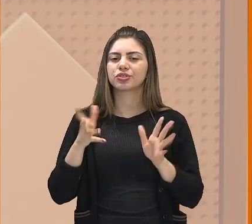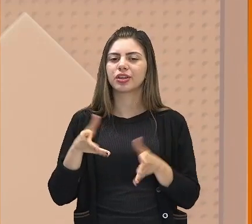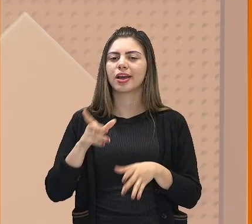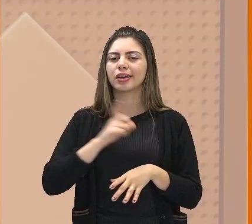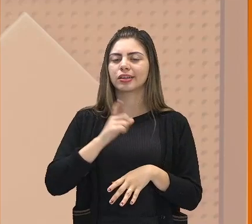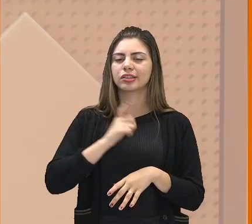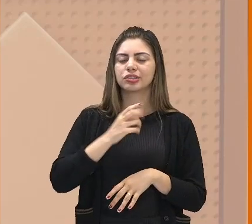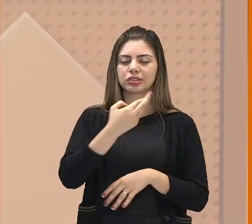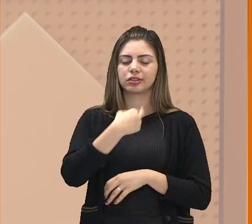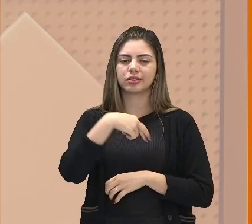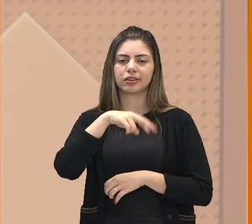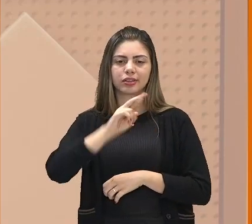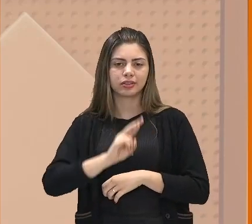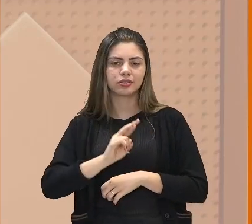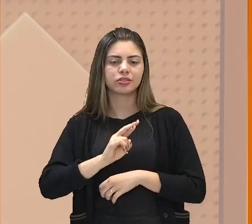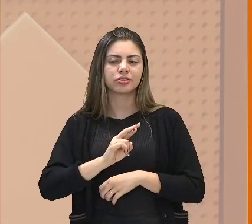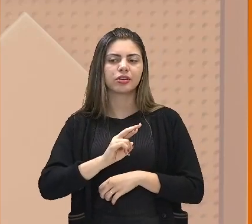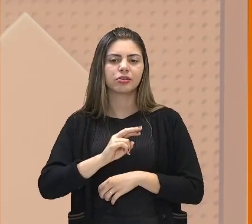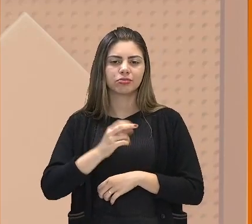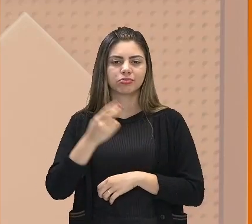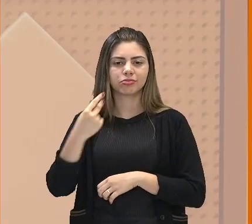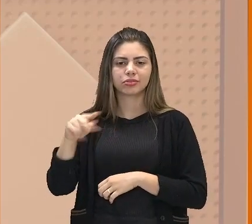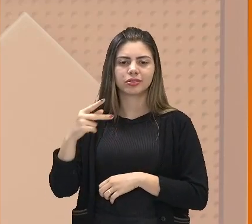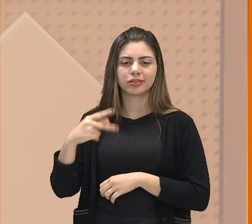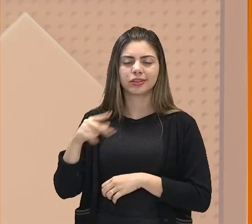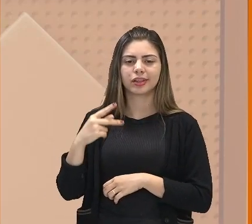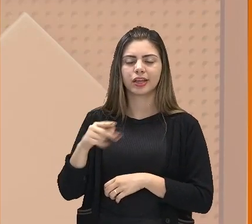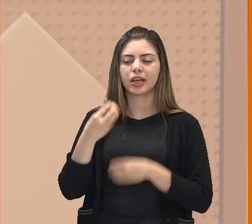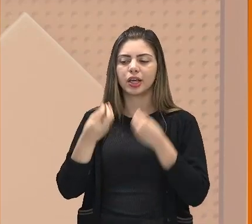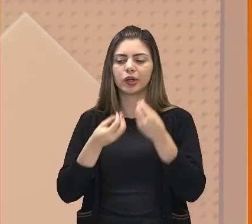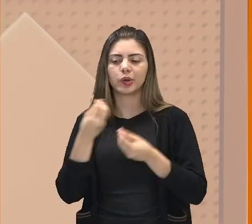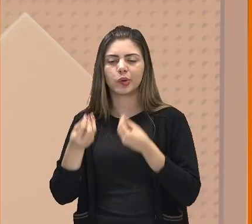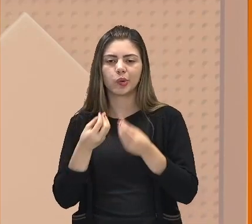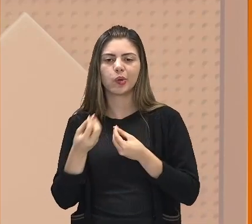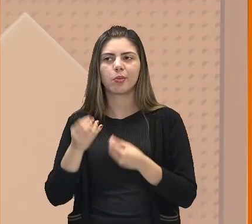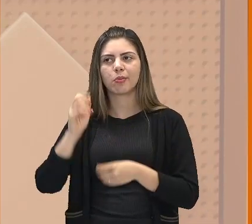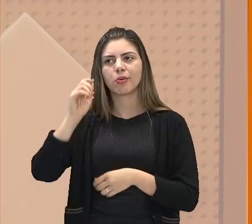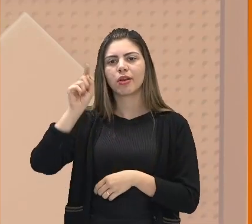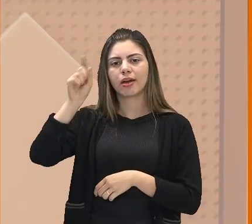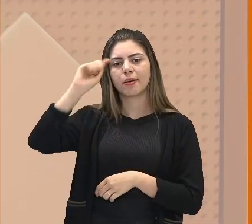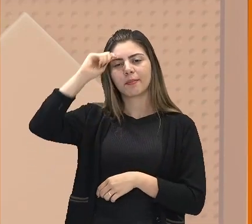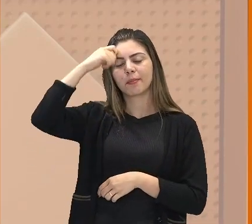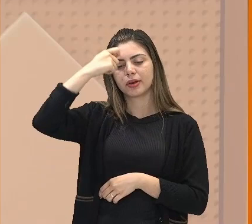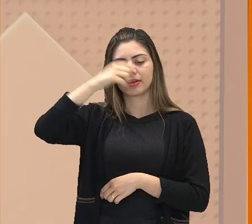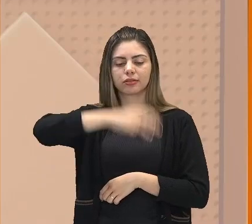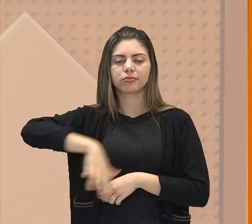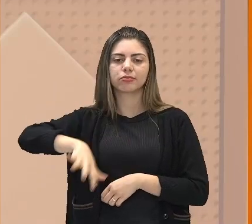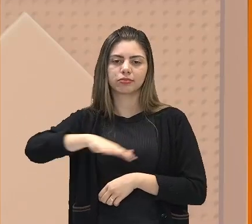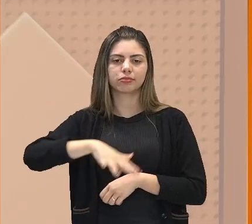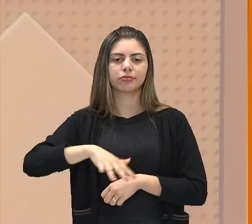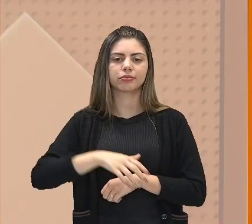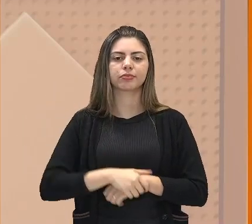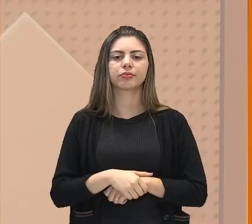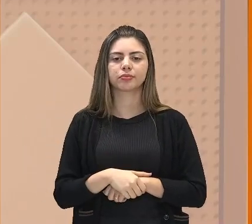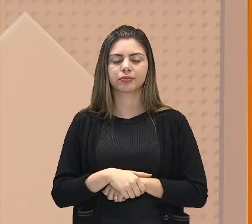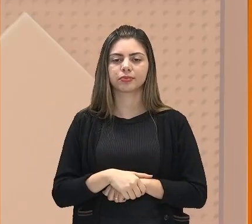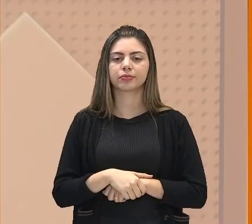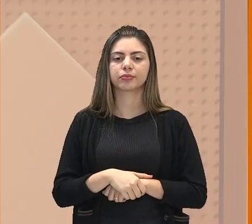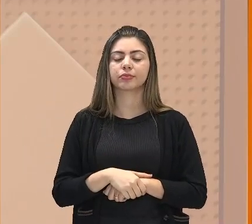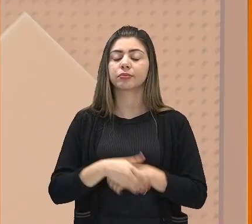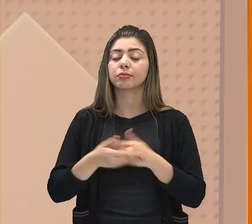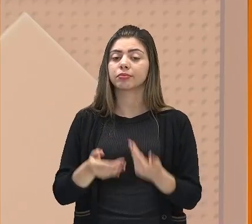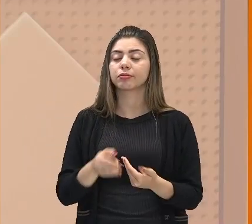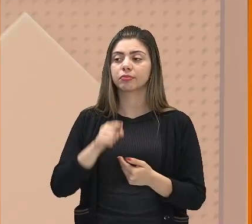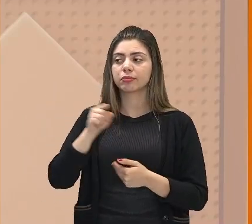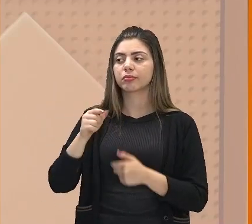da presença de religiões de matrizes africanas em nossa região. Então, essas